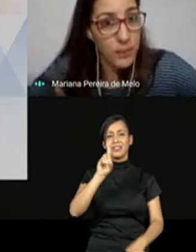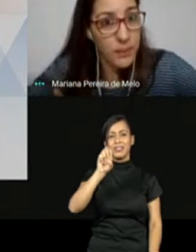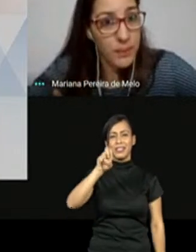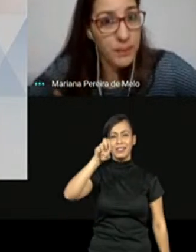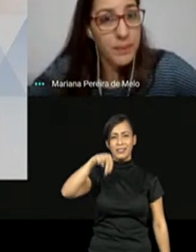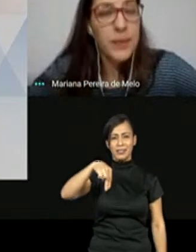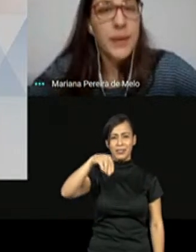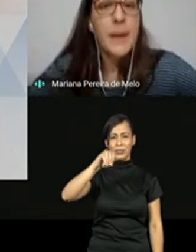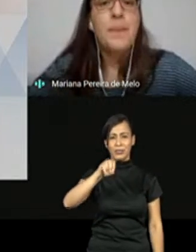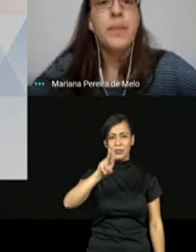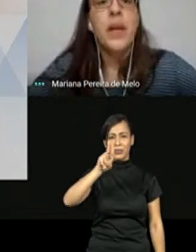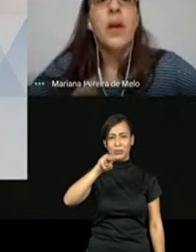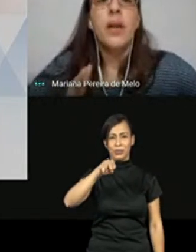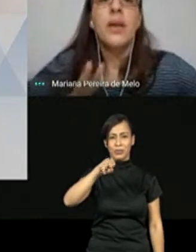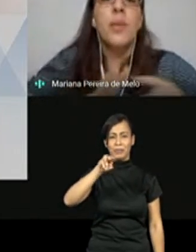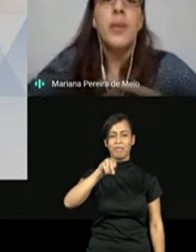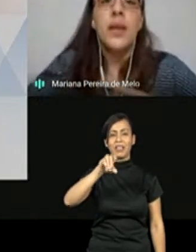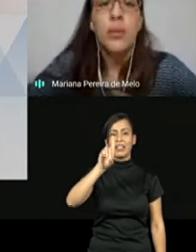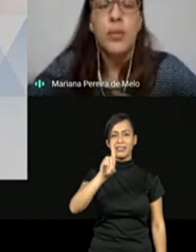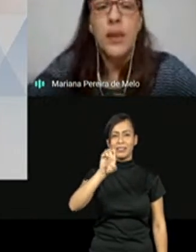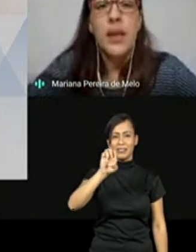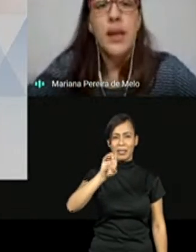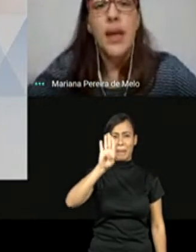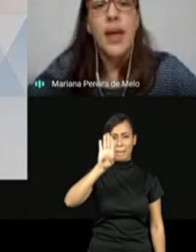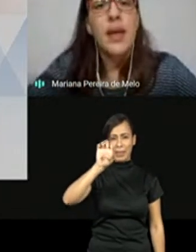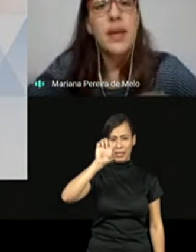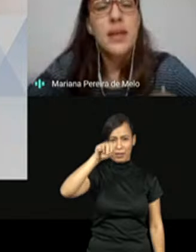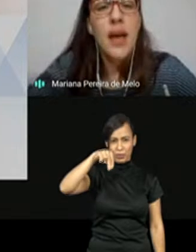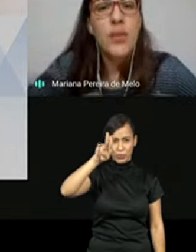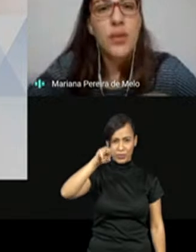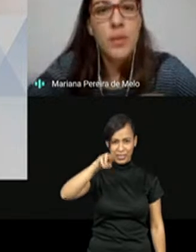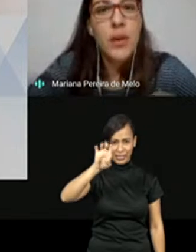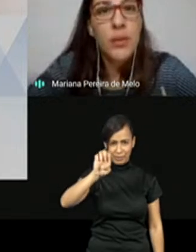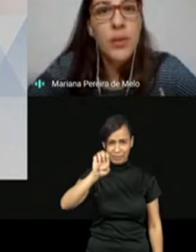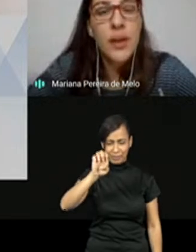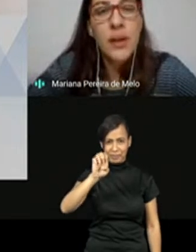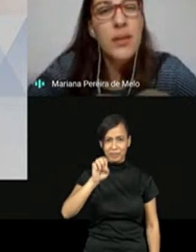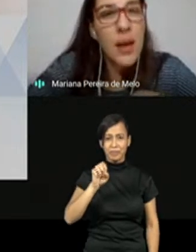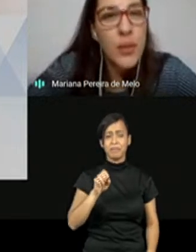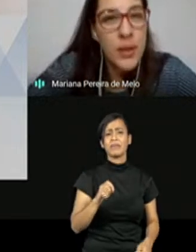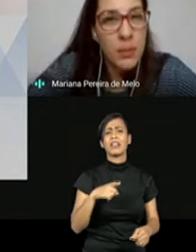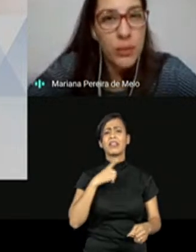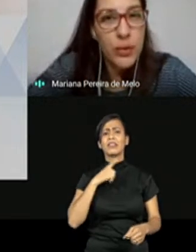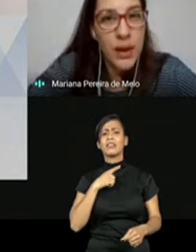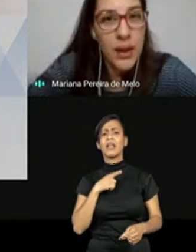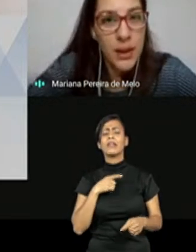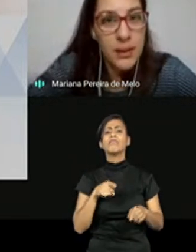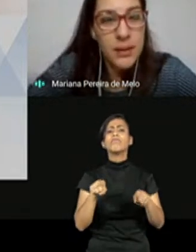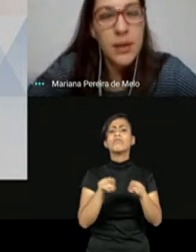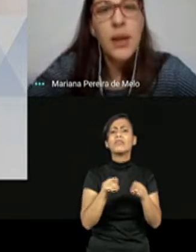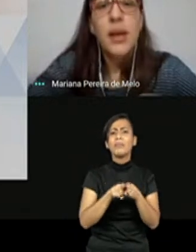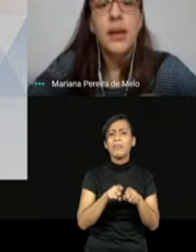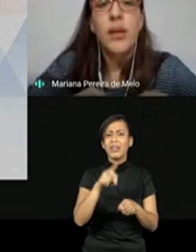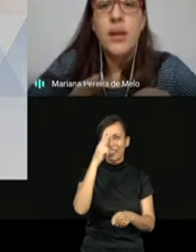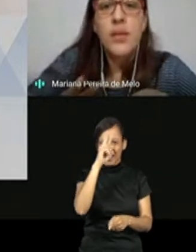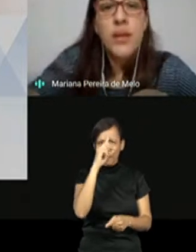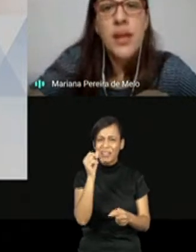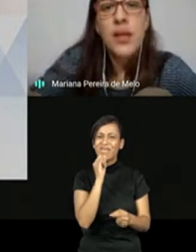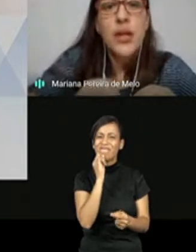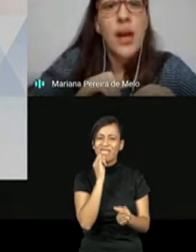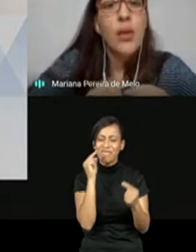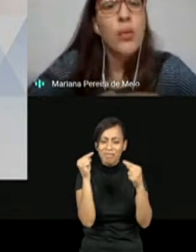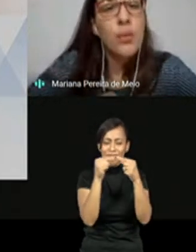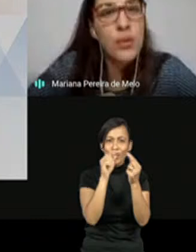Poisson, né? Então, Bernoulli é ensaios de Bernoulli. Então, sabe o exemplo dos jacarés? Então, é se